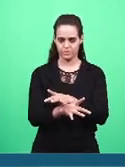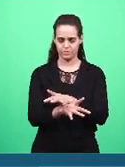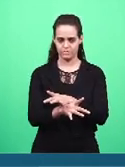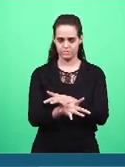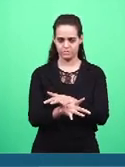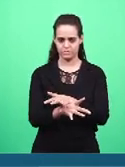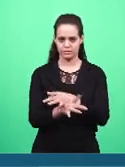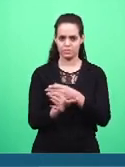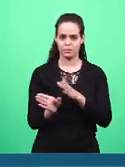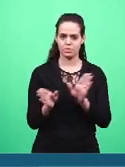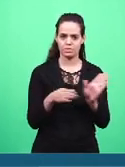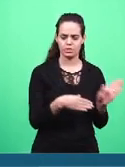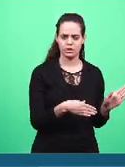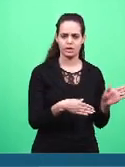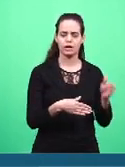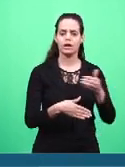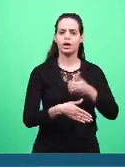os olhinhos,